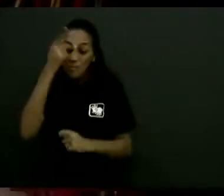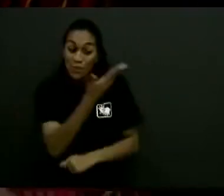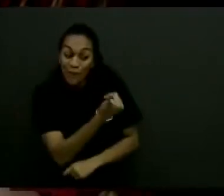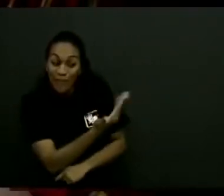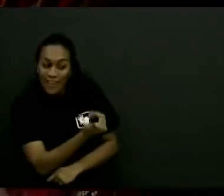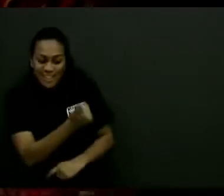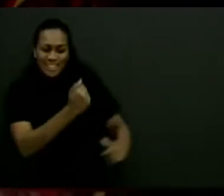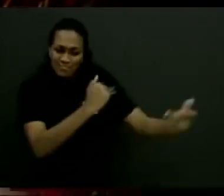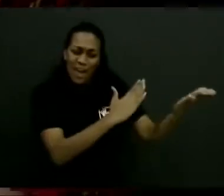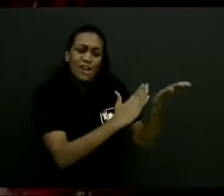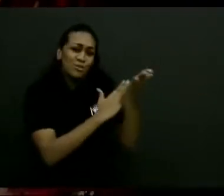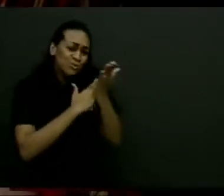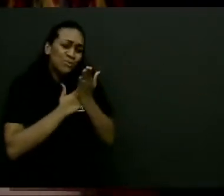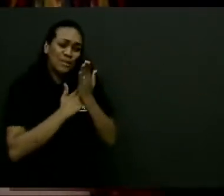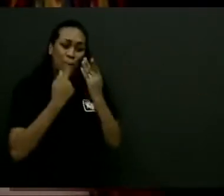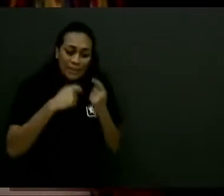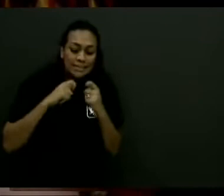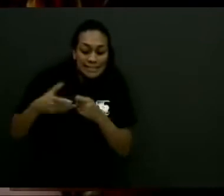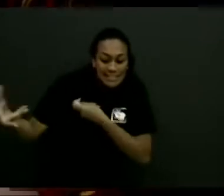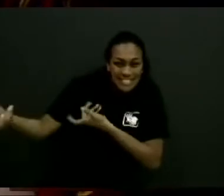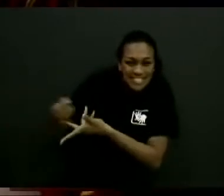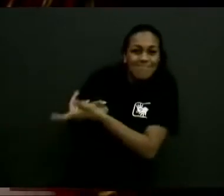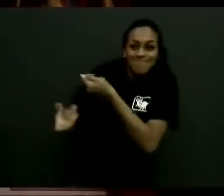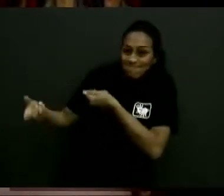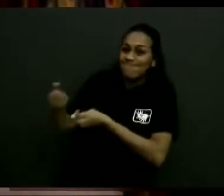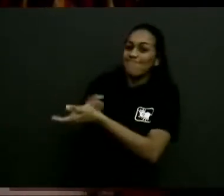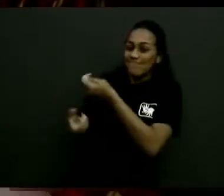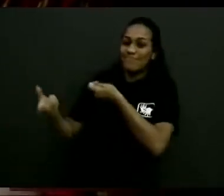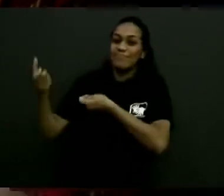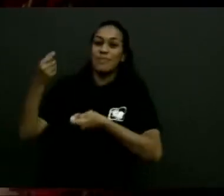e precisarás de ajuda pra